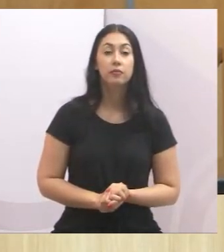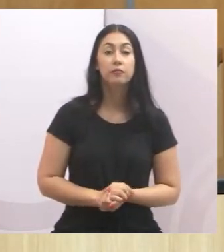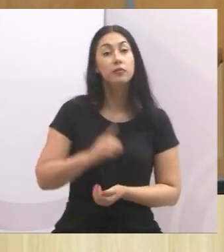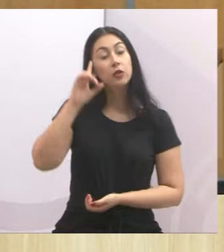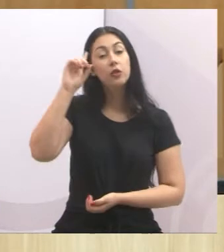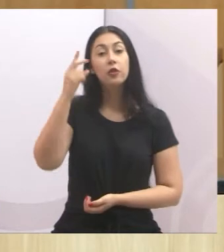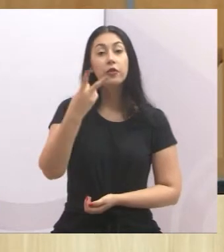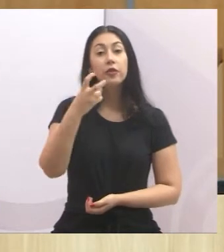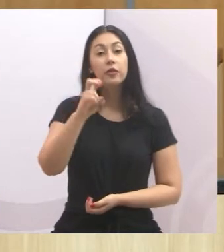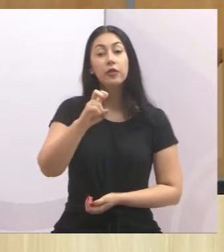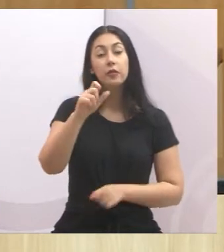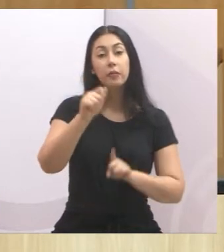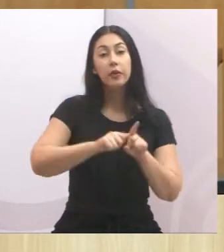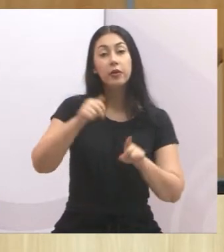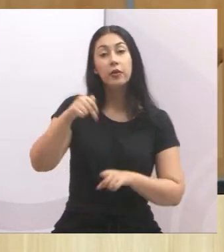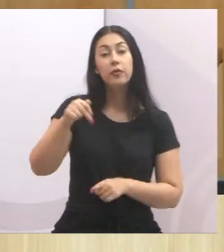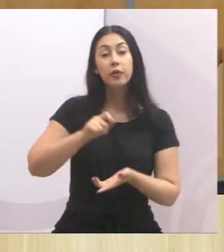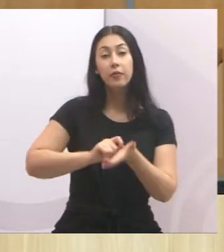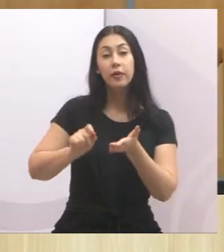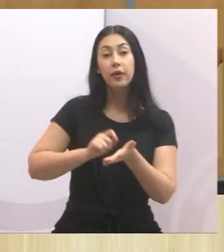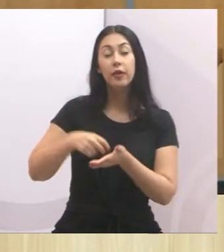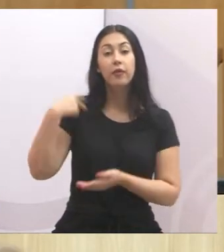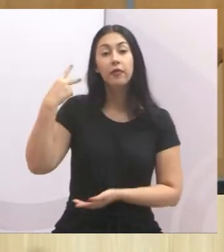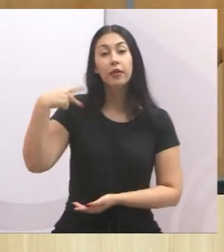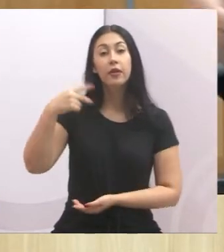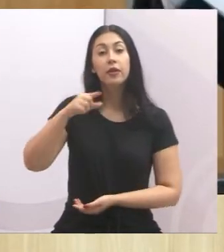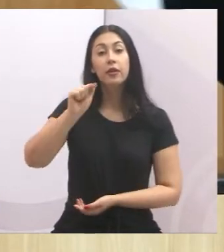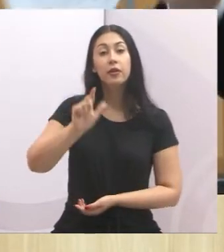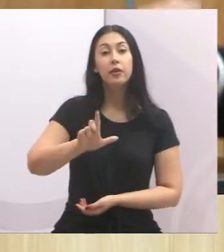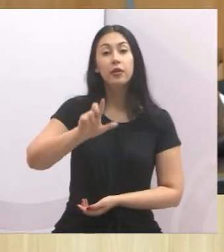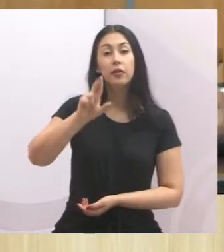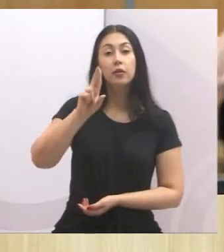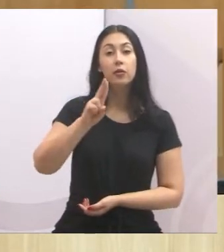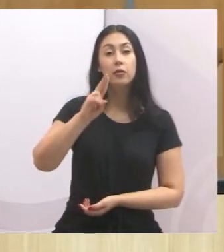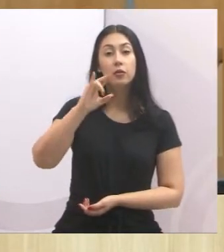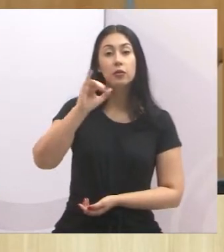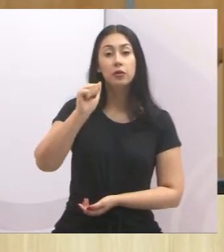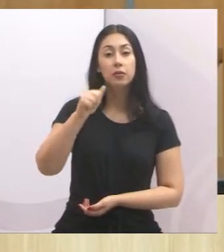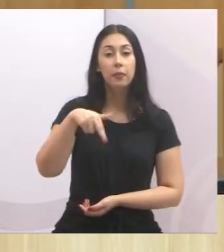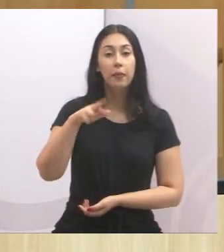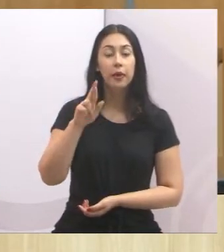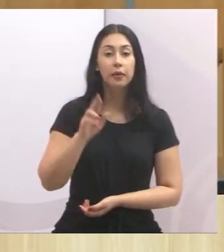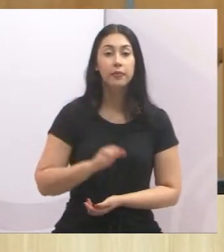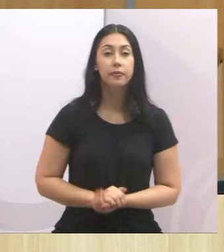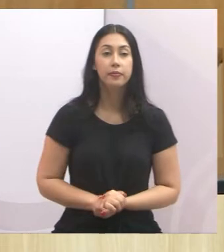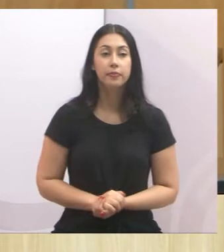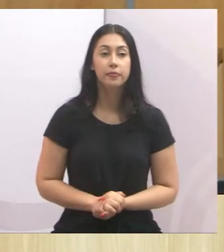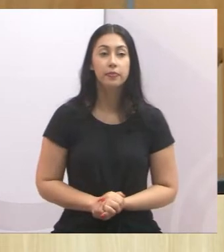Sessões, 25 de novembro de 2020, autoria vereadora Lucimar Ponciano.